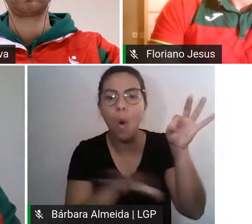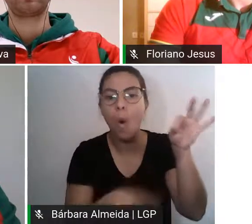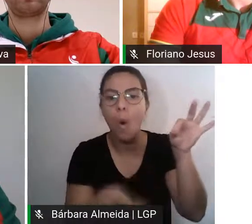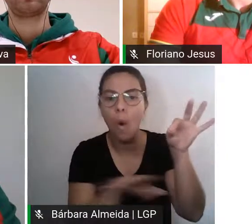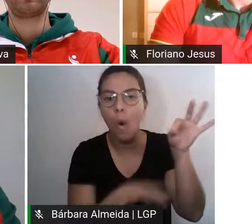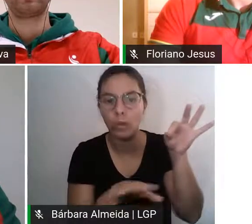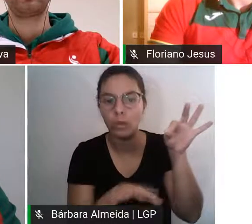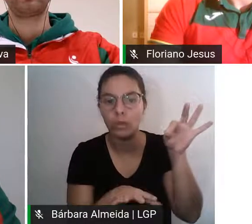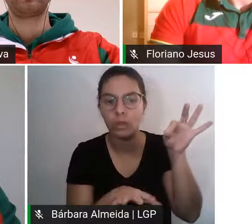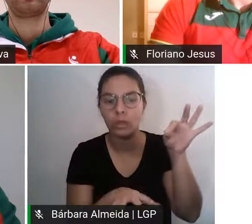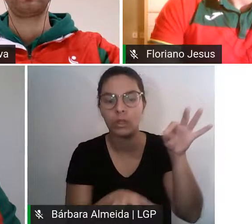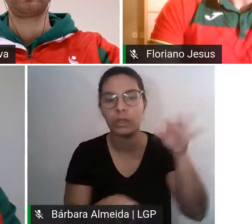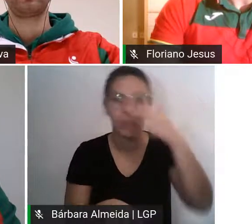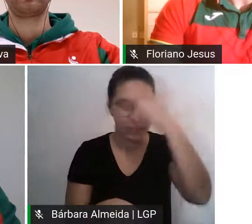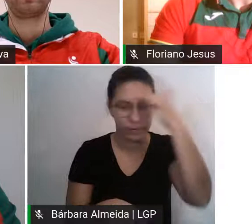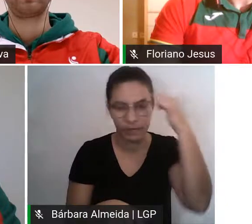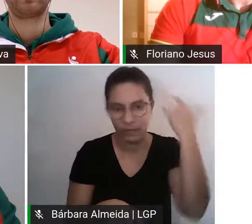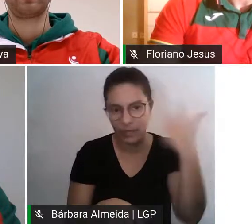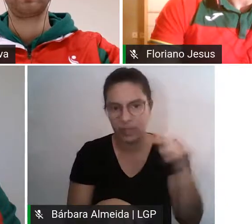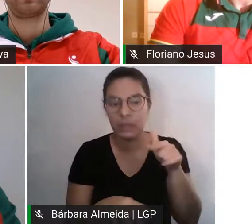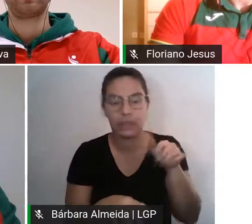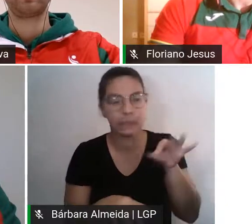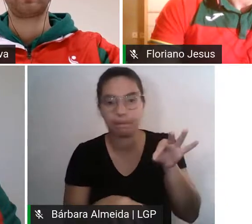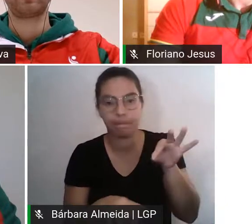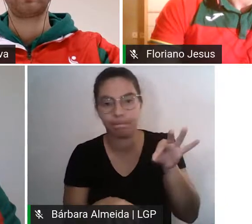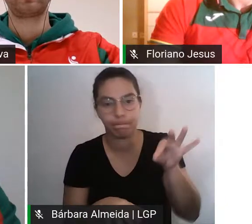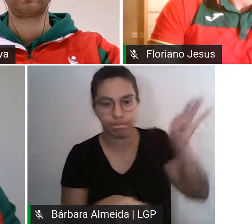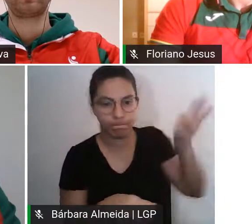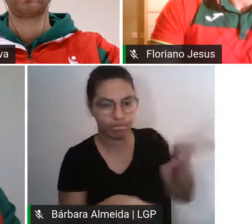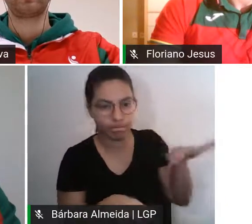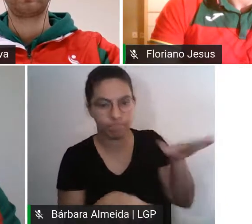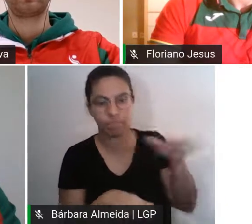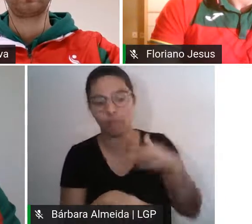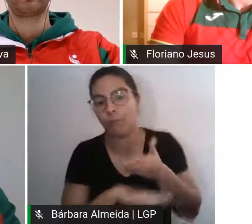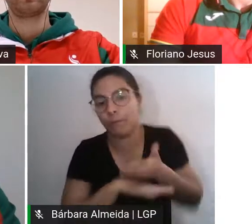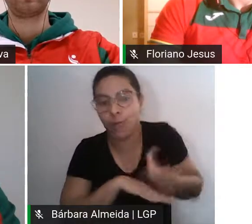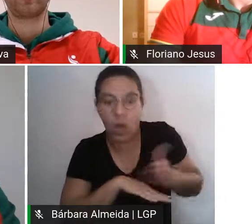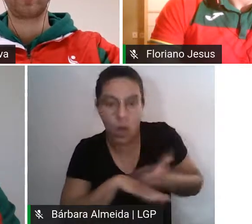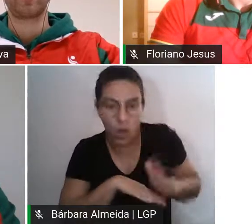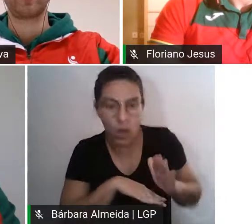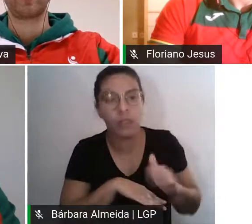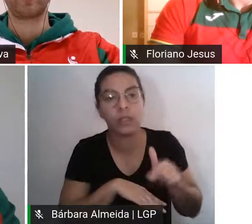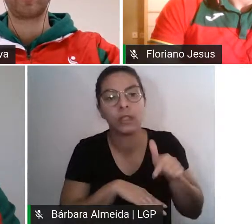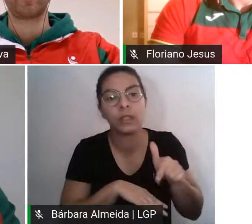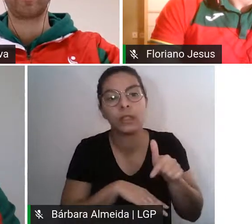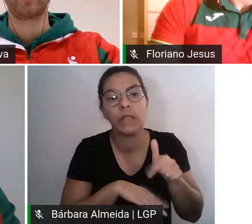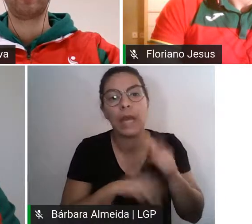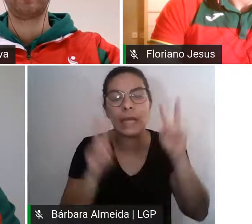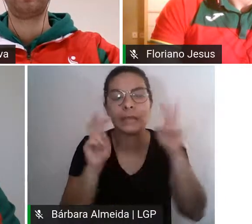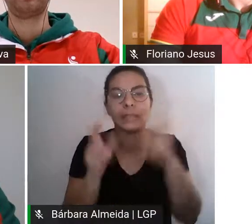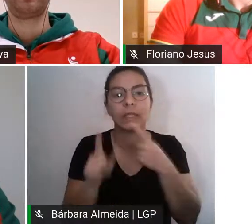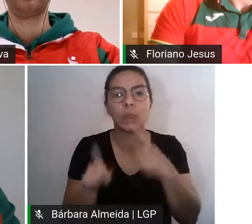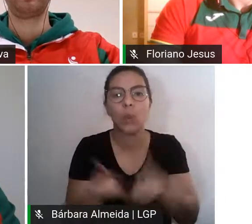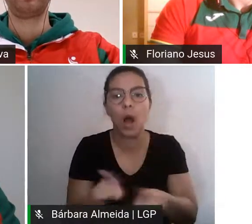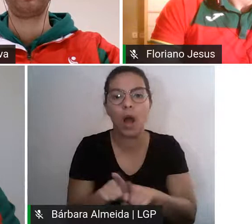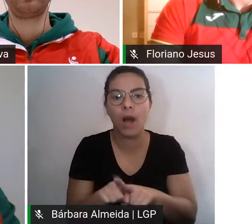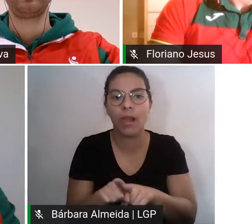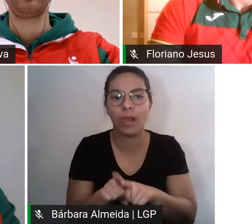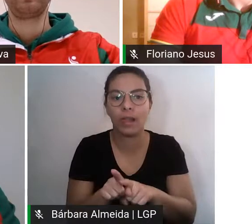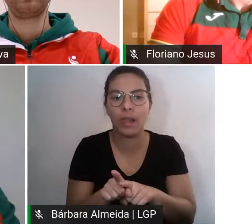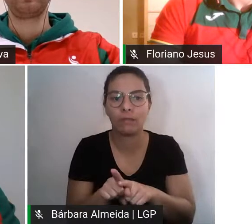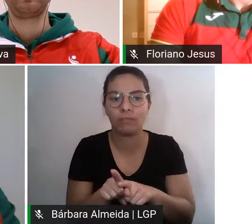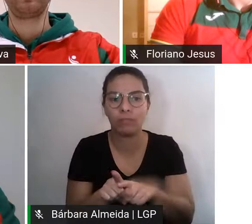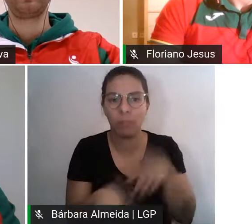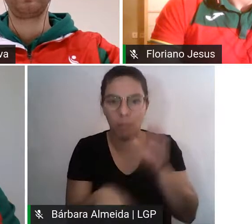estão feitas, estes são os que saem fora, e só porque não têm o nome, a etiqueta, vamos pô-los